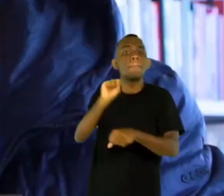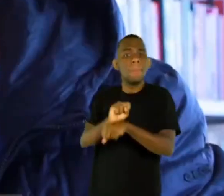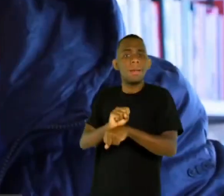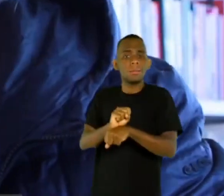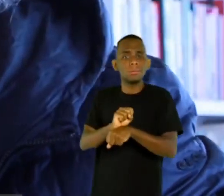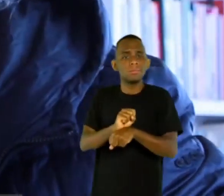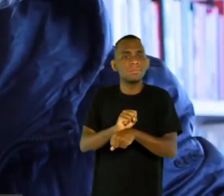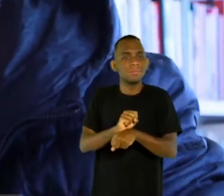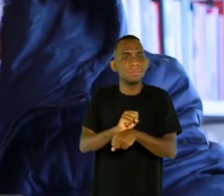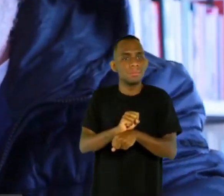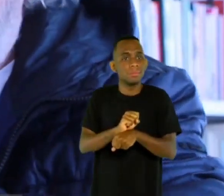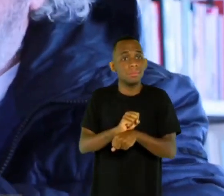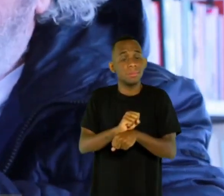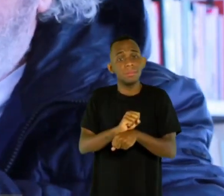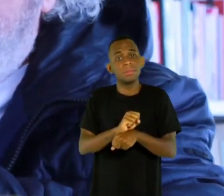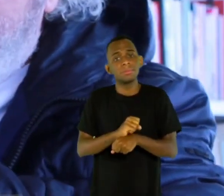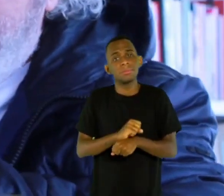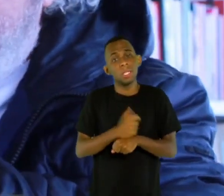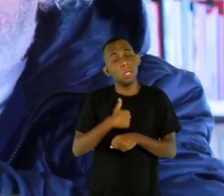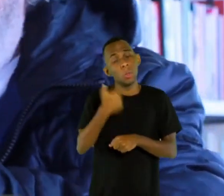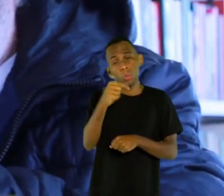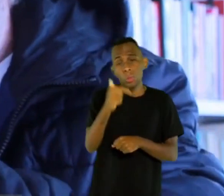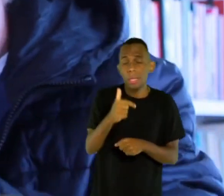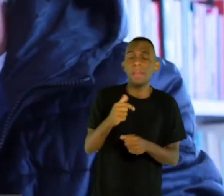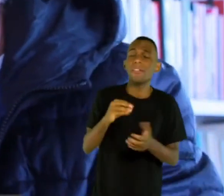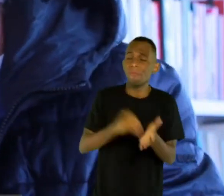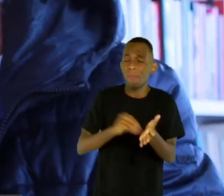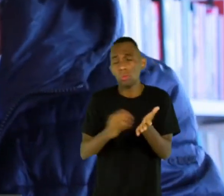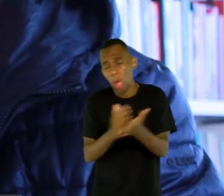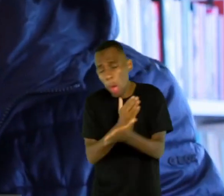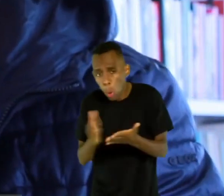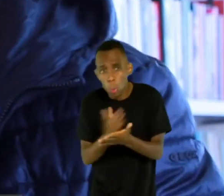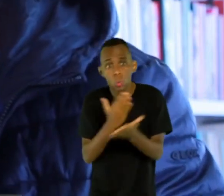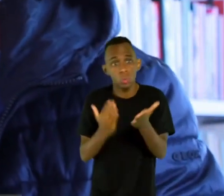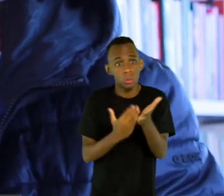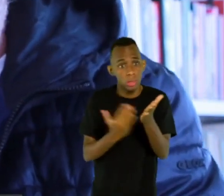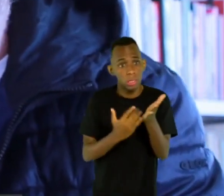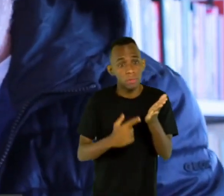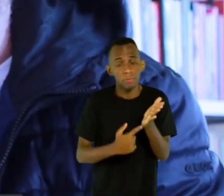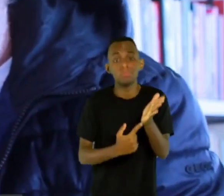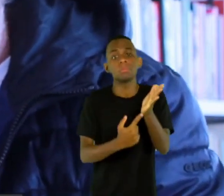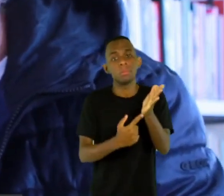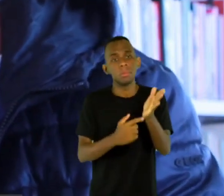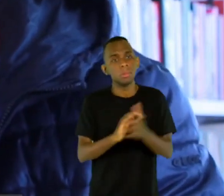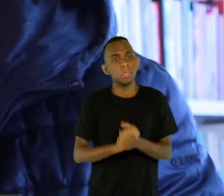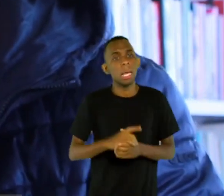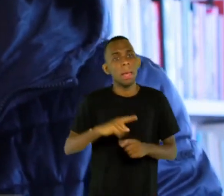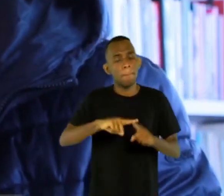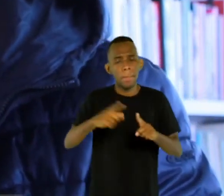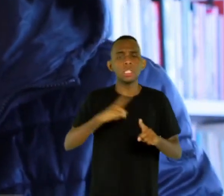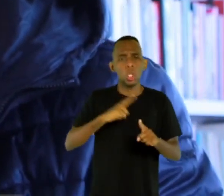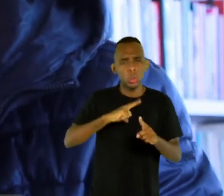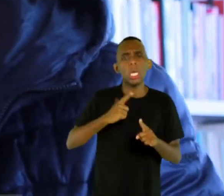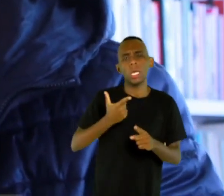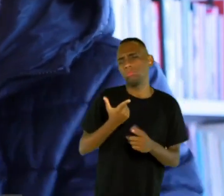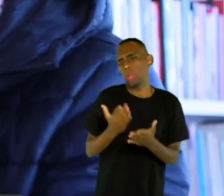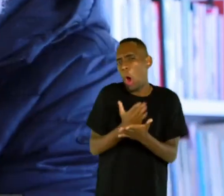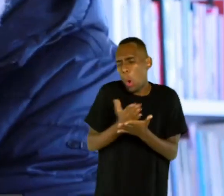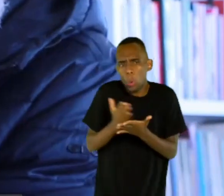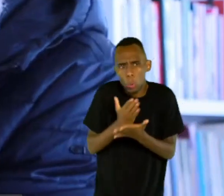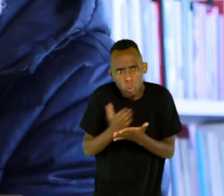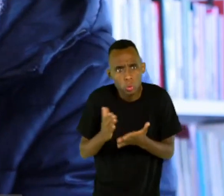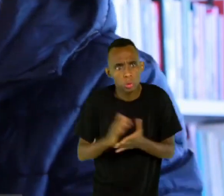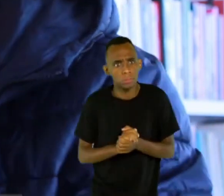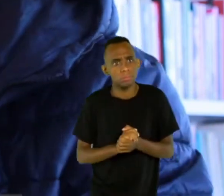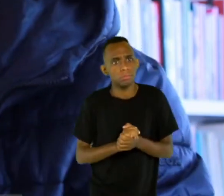não tenho todos os livros, mas olha aqui, ó, né? O Pelo Negro do Medo, os de ensaios, Era do Imprevisto,